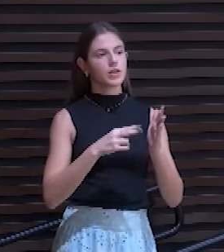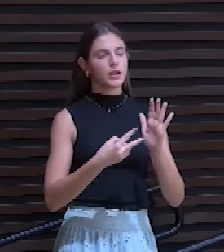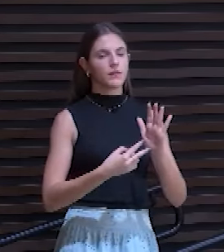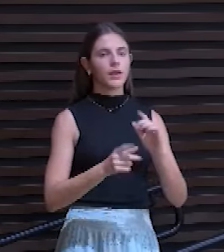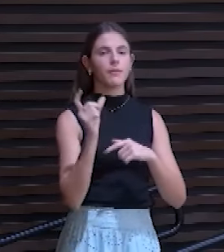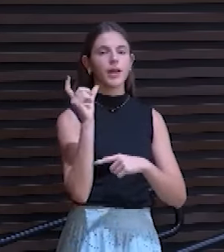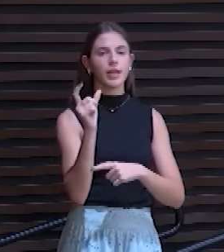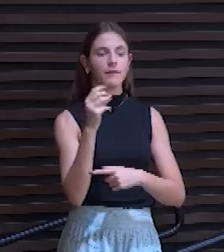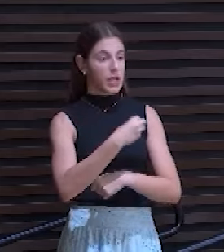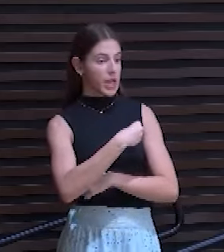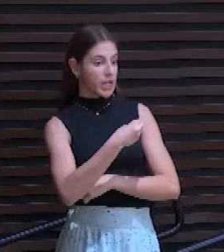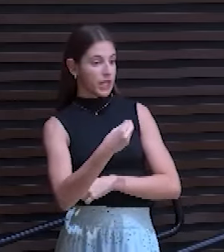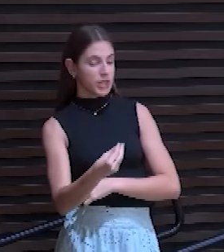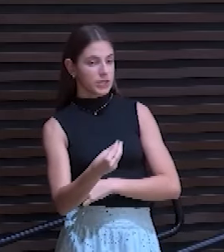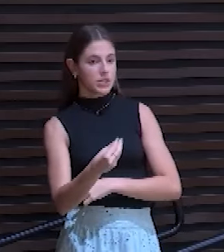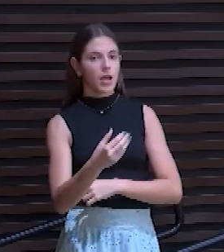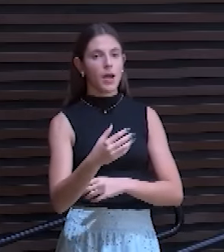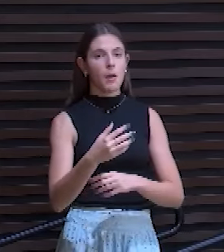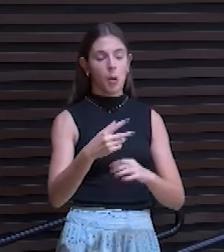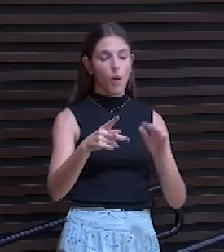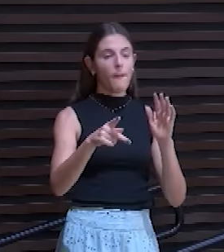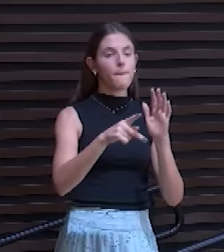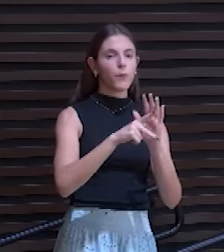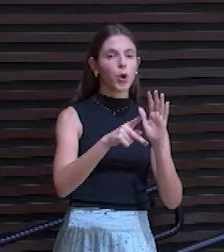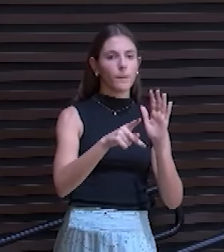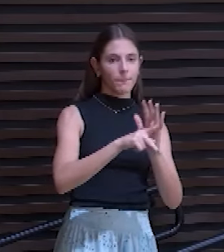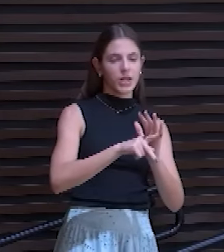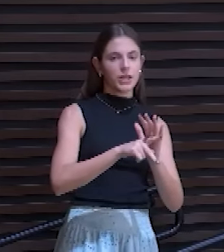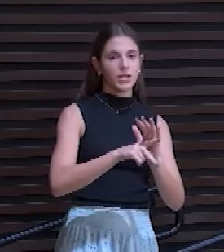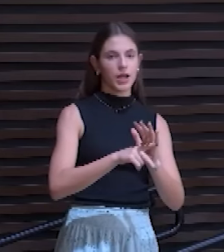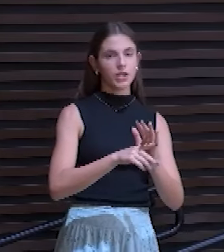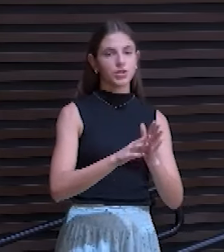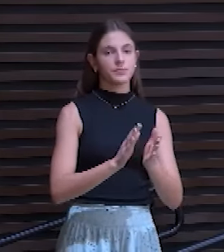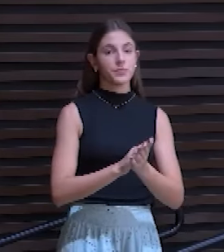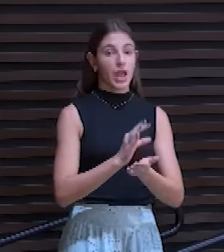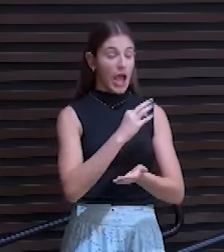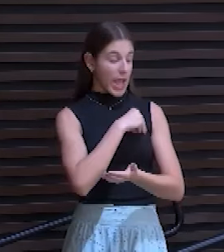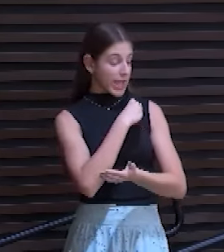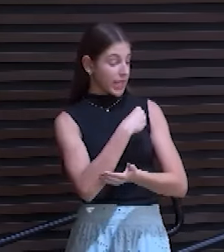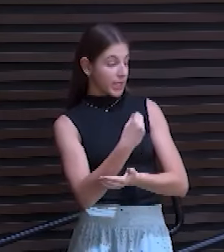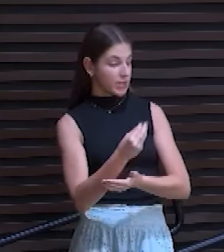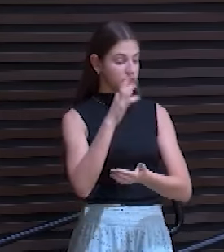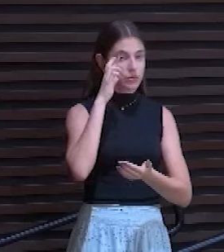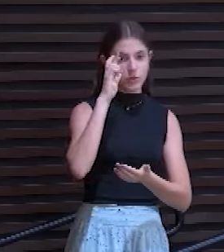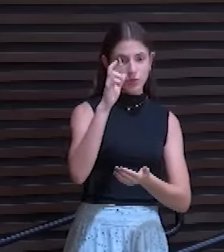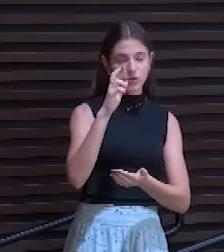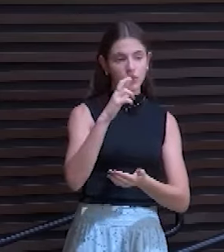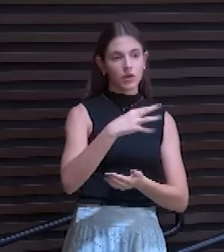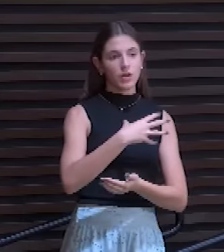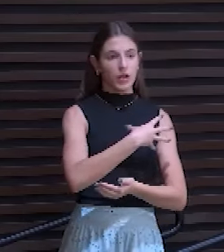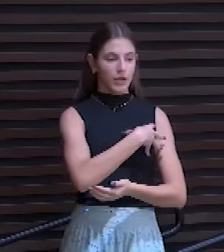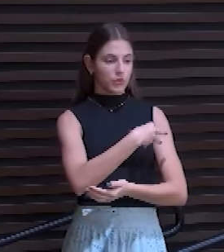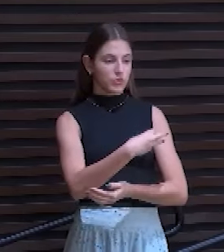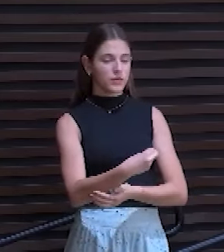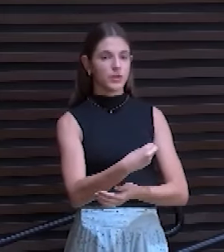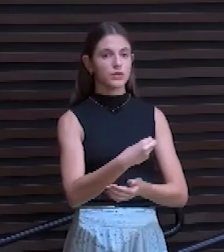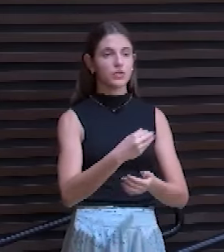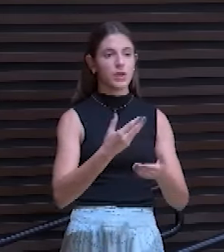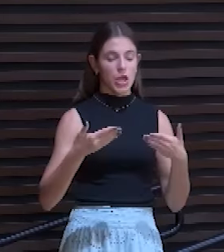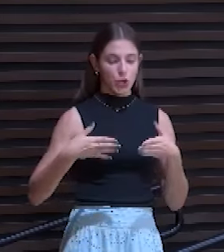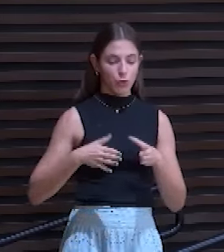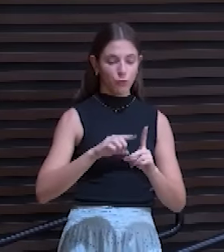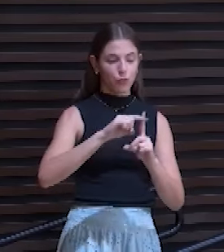Propriedade, possessão. Herança do Senhor são os filhos, e o fruto do seu ventre, o